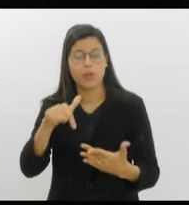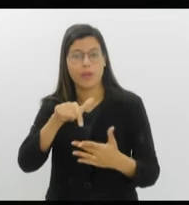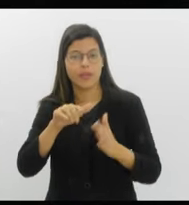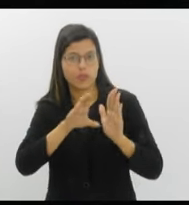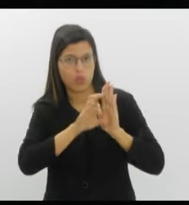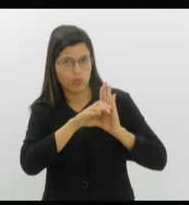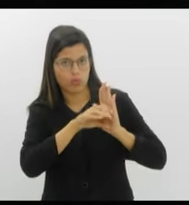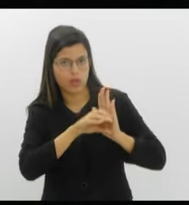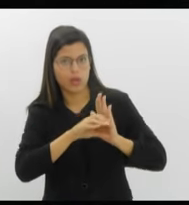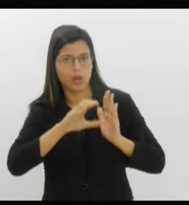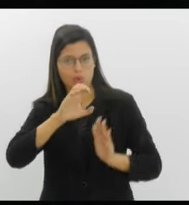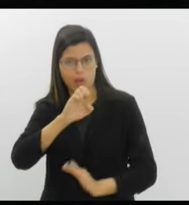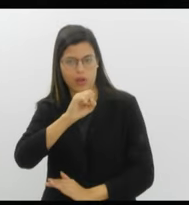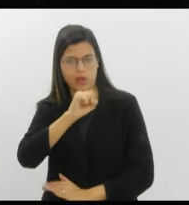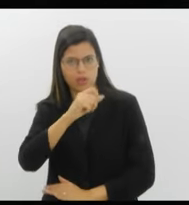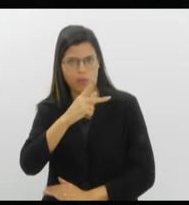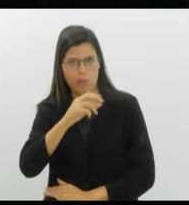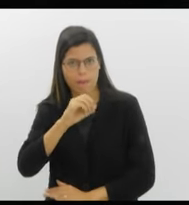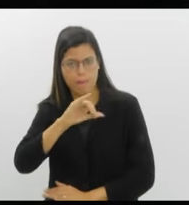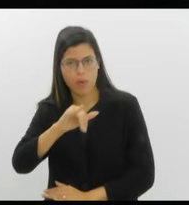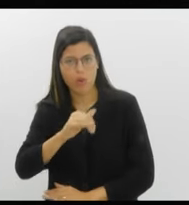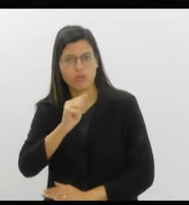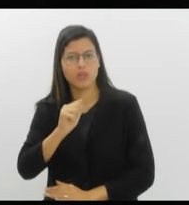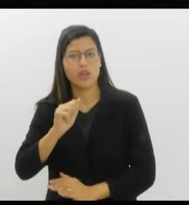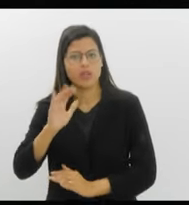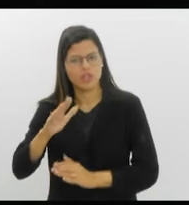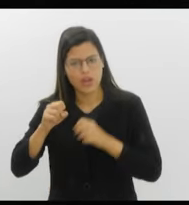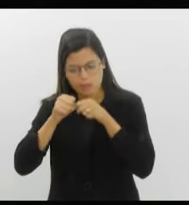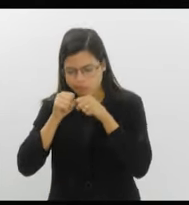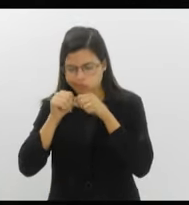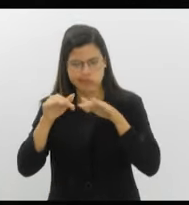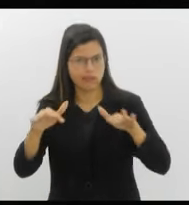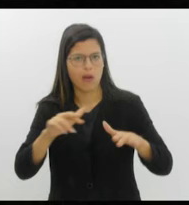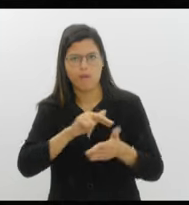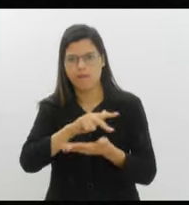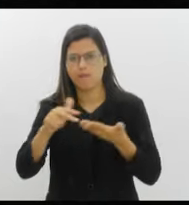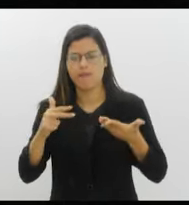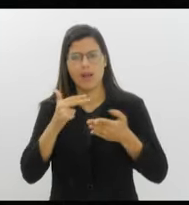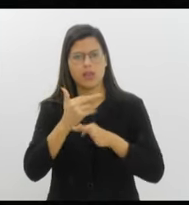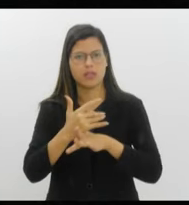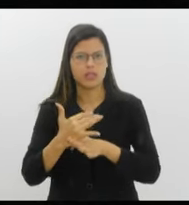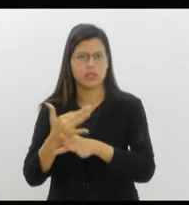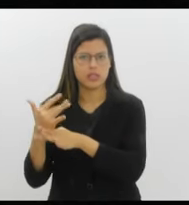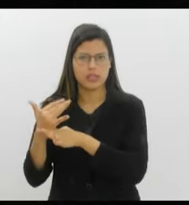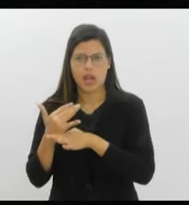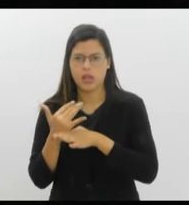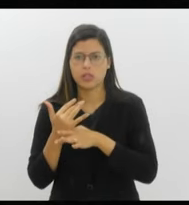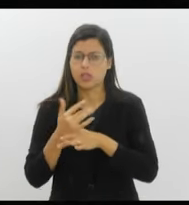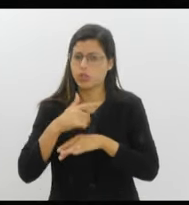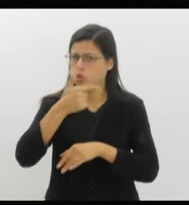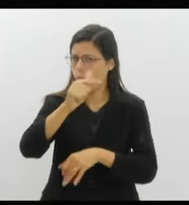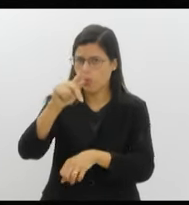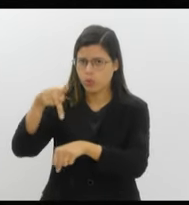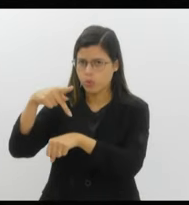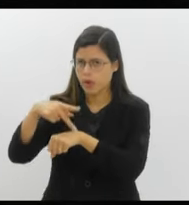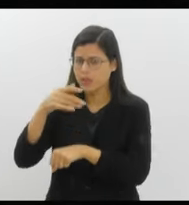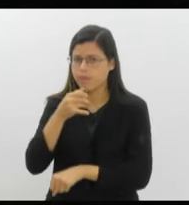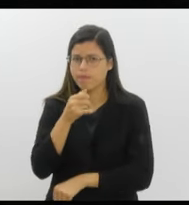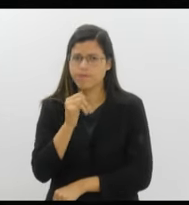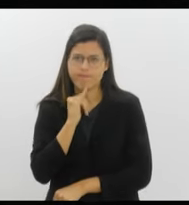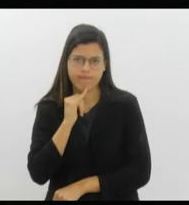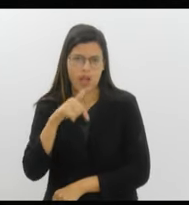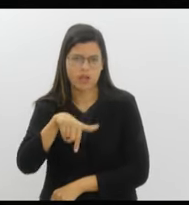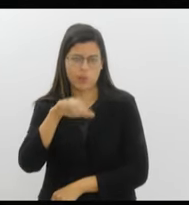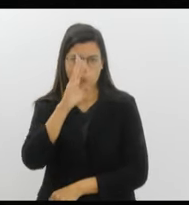já se multiplica por vários municípios e localidades de inúmeros países e que, infelizmente, aqui no Brasil, apesar